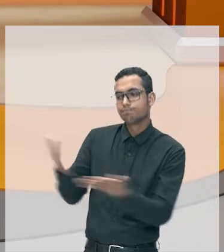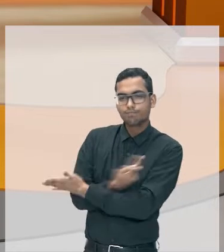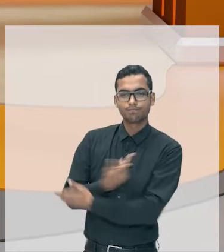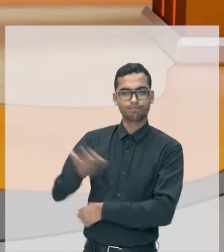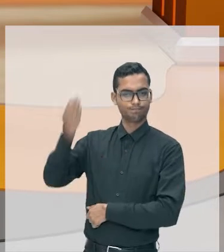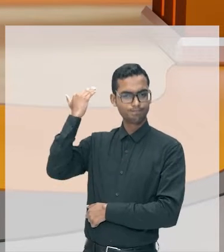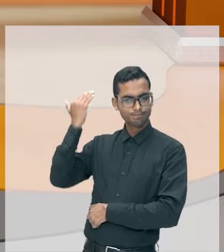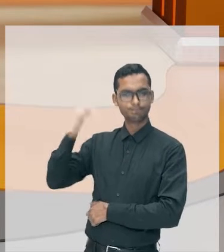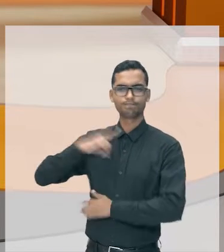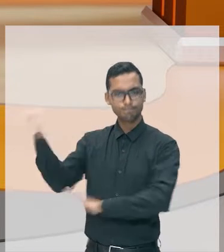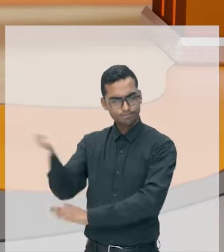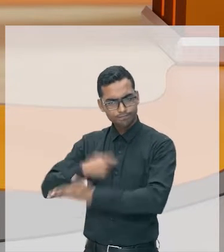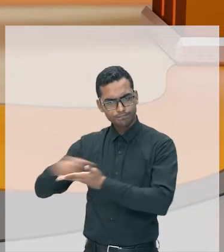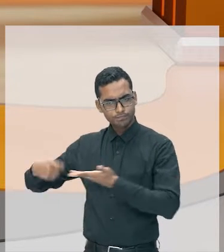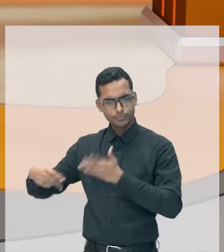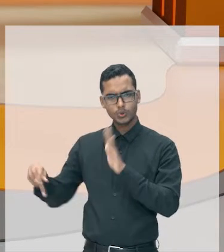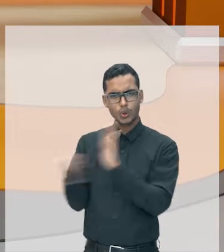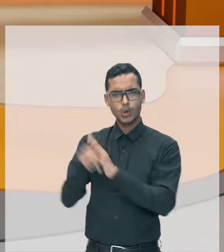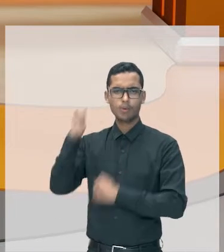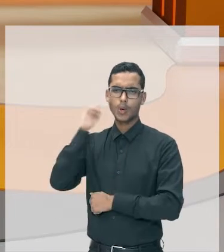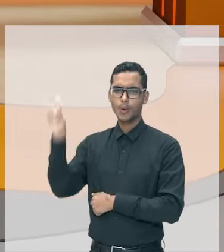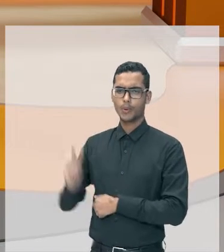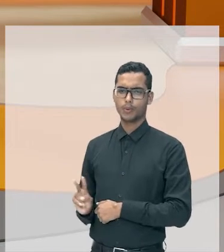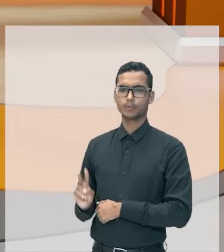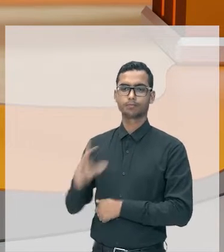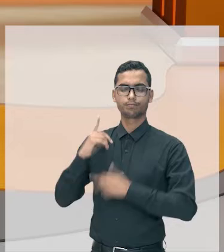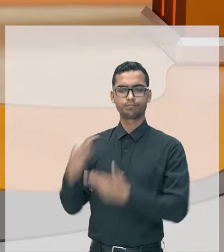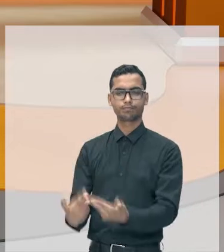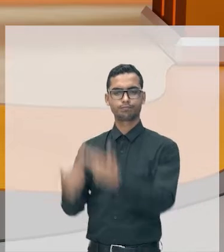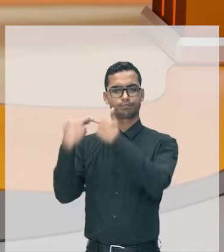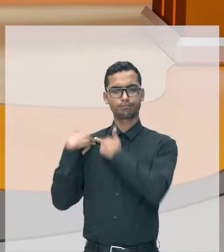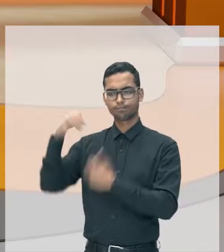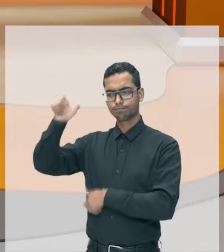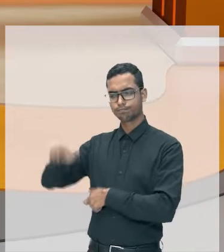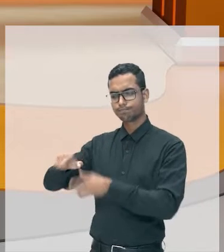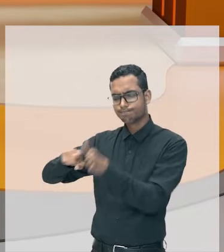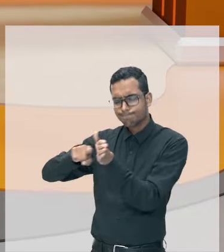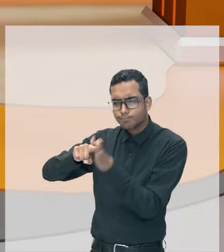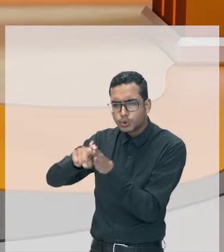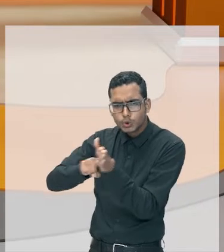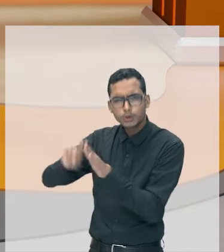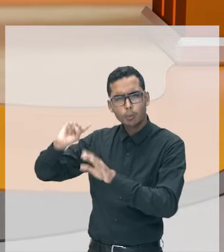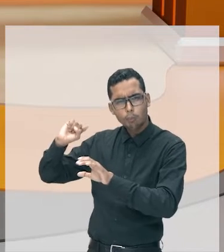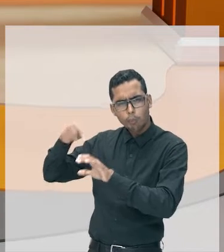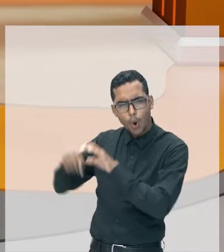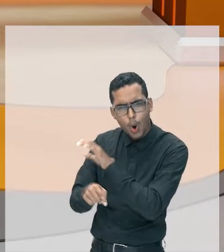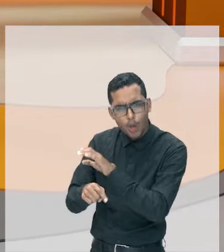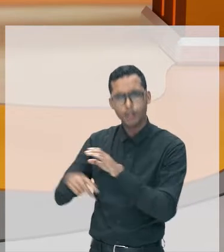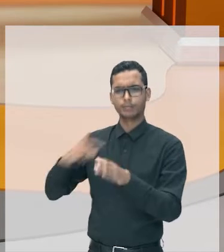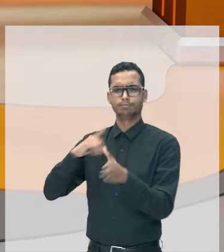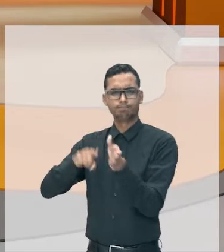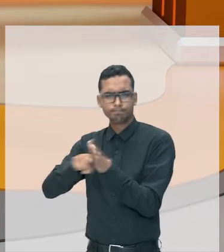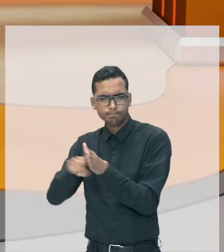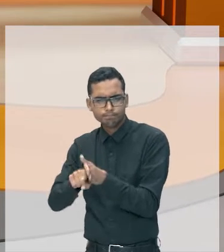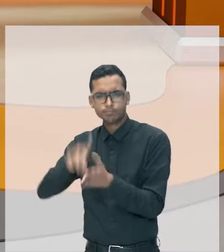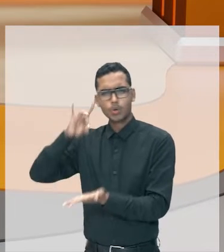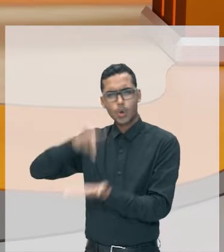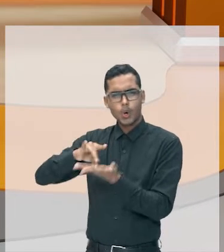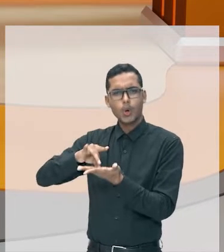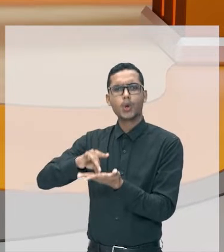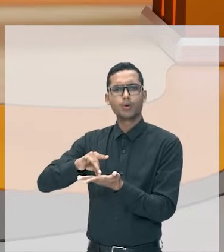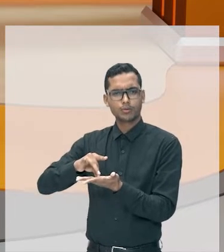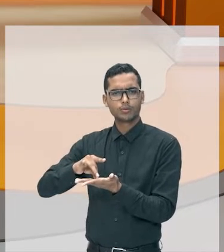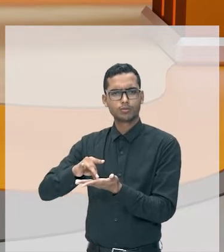a história, o papel do historiador é investigar, é ali desenvolver uma pesquisa, uma investigação,